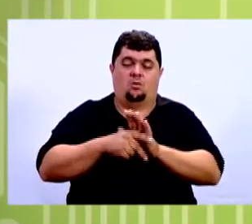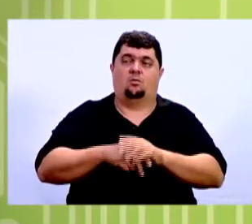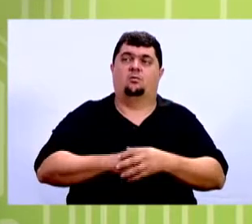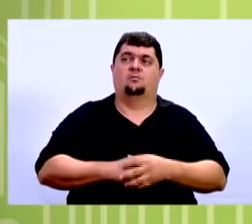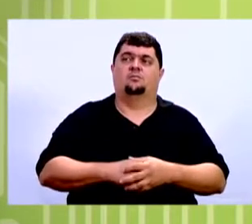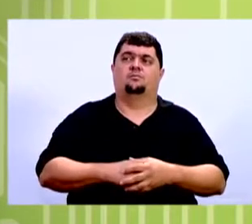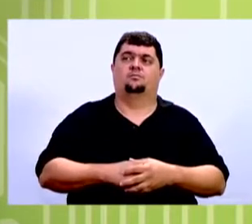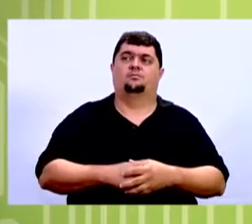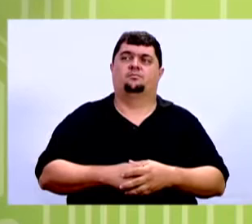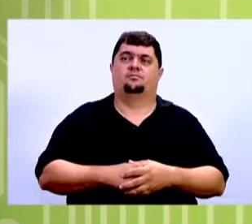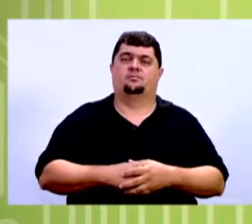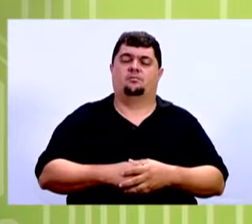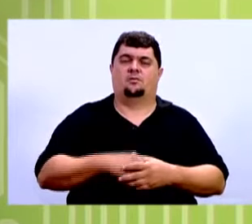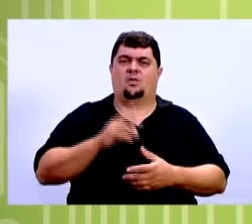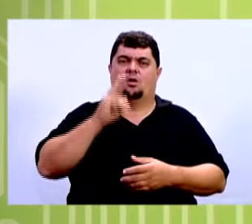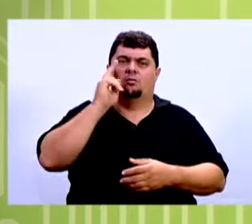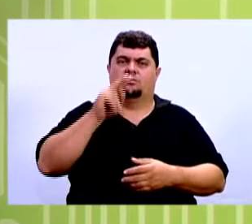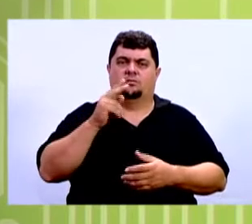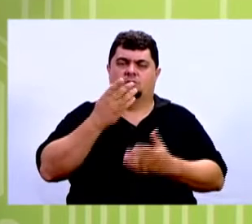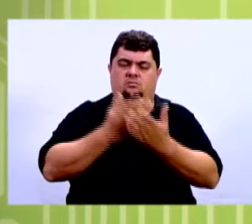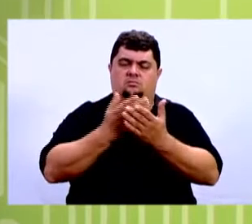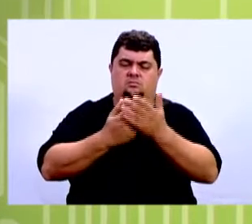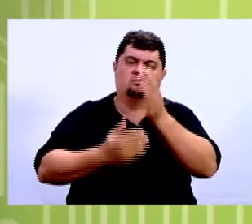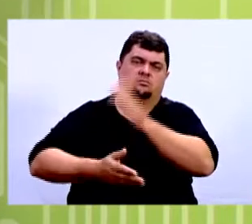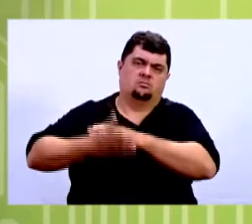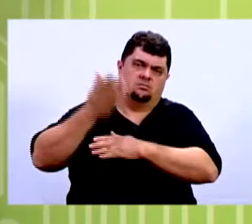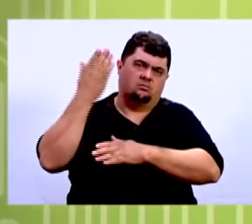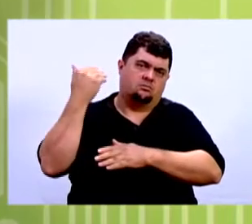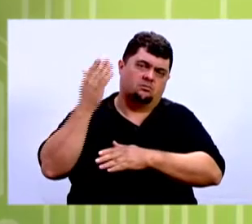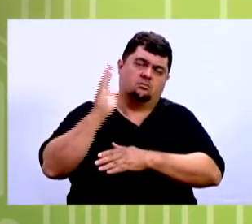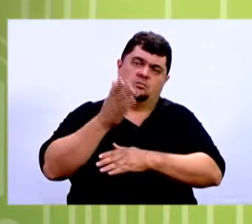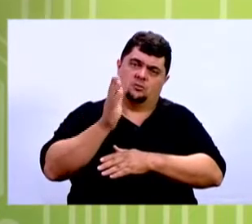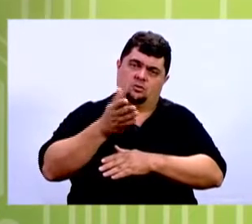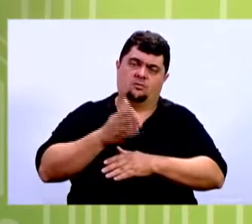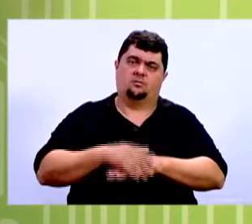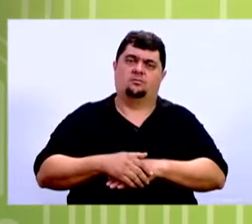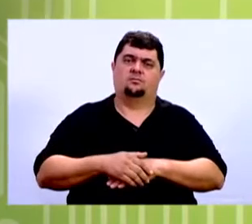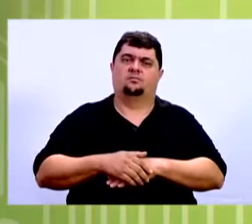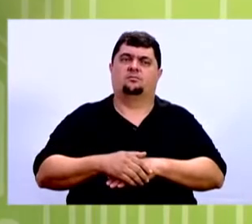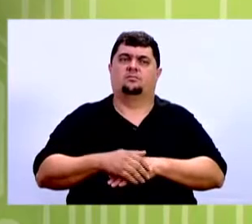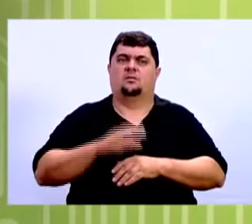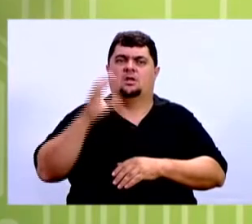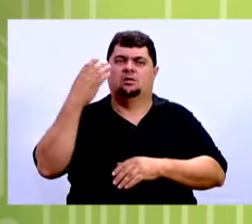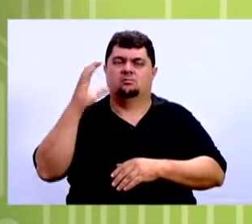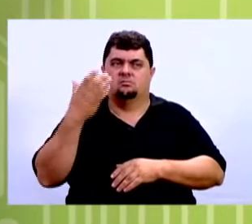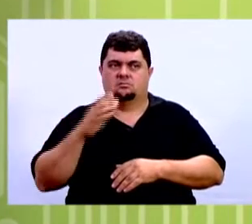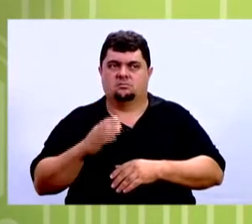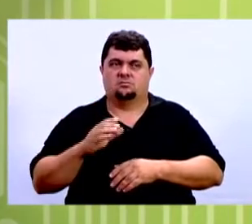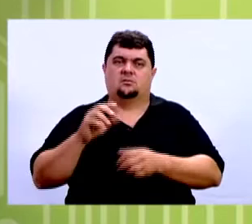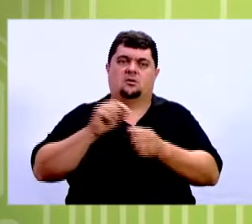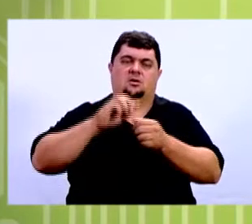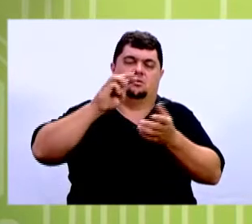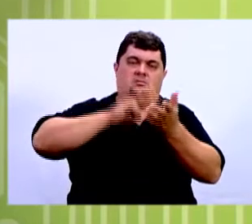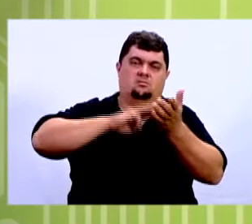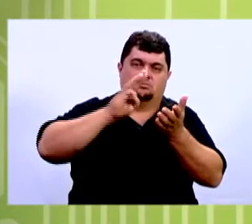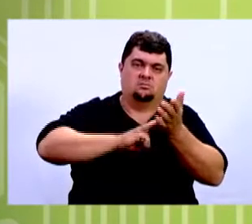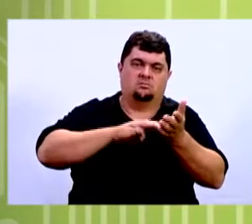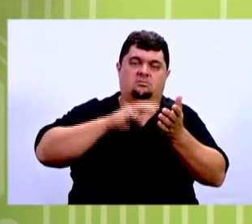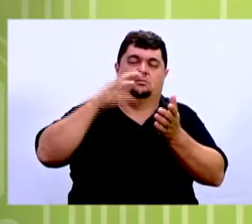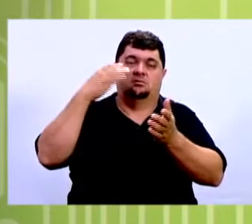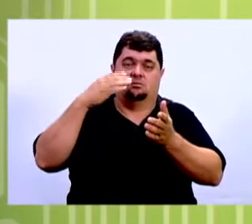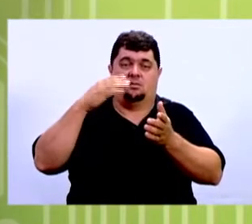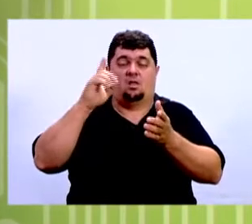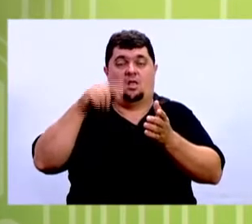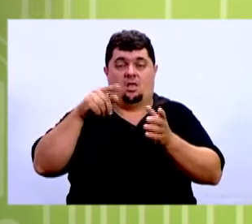gente viu nas pesquisas anteriores, nas aulas anteriores, fazer ciência, então, requer um método científico, e normalmente